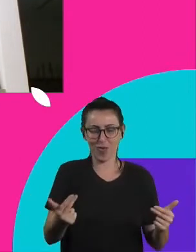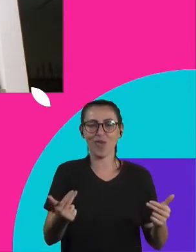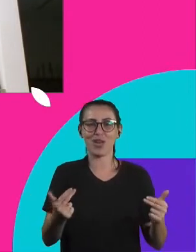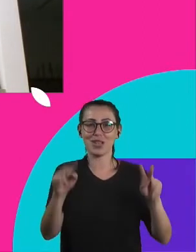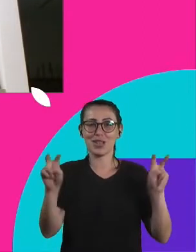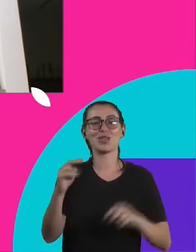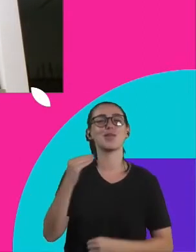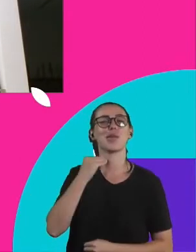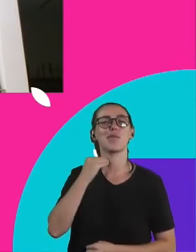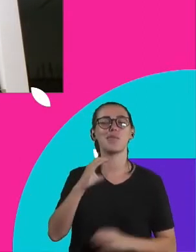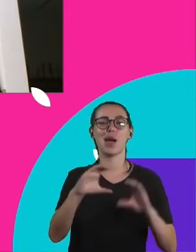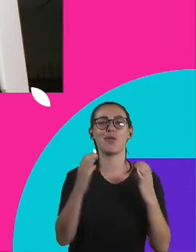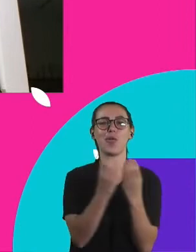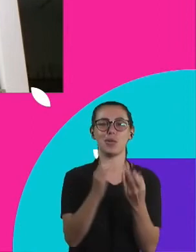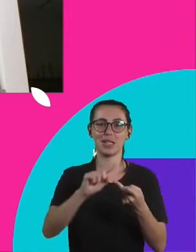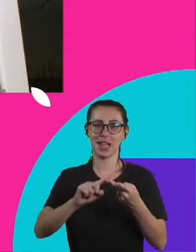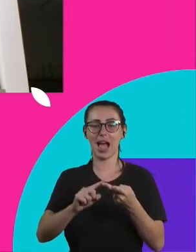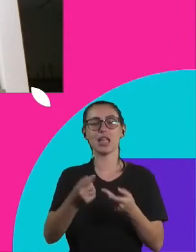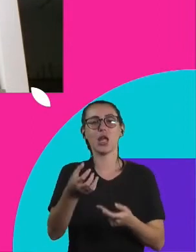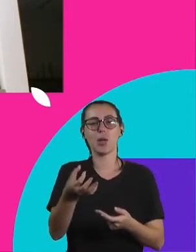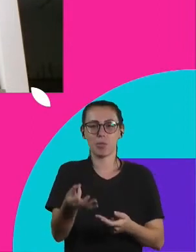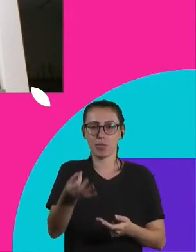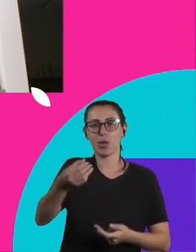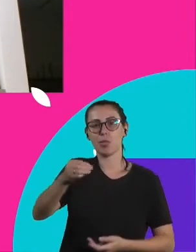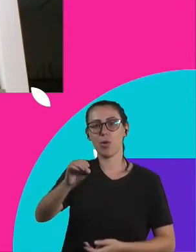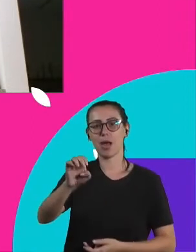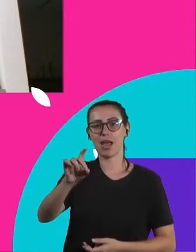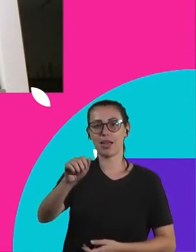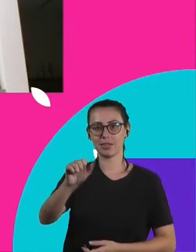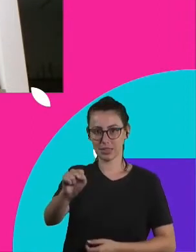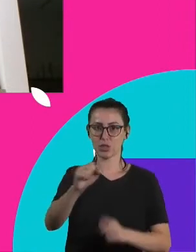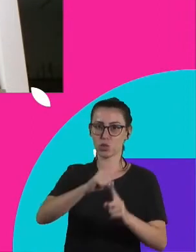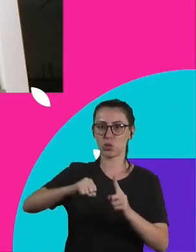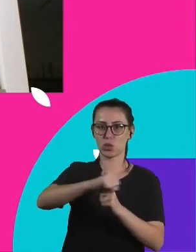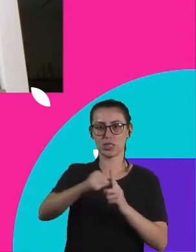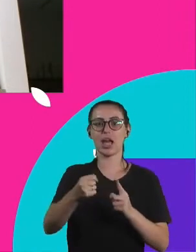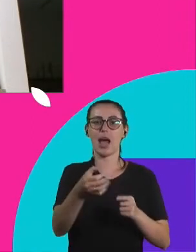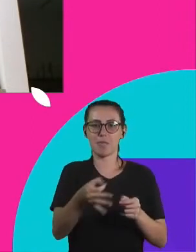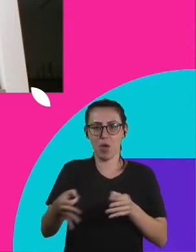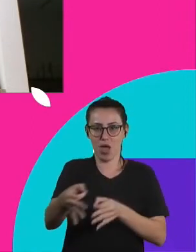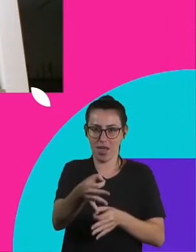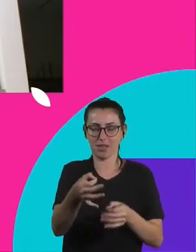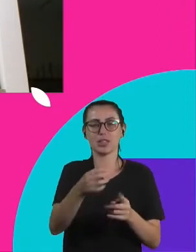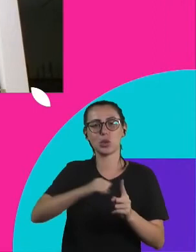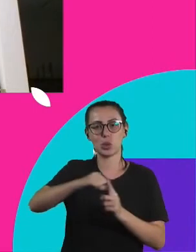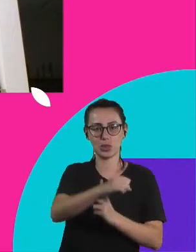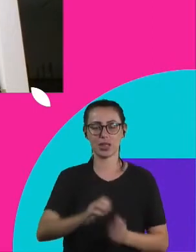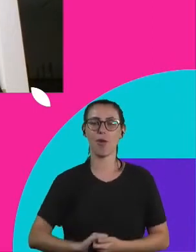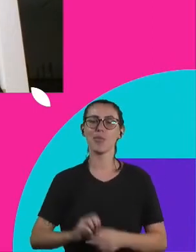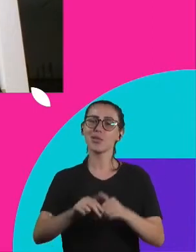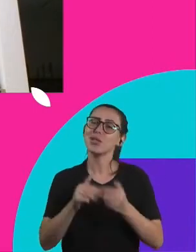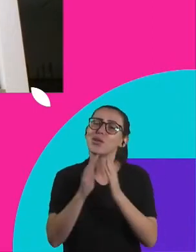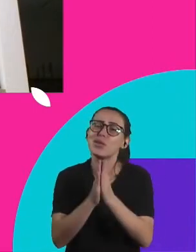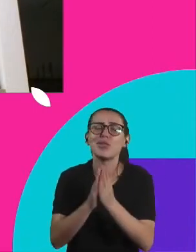dos bancos comunitários, moedas sociais, foram um grande alicerce, né, para lidar com isso. Então, brevemente, conta